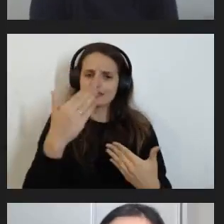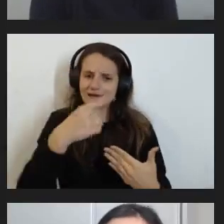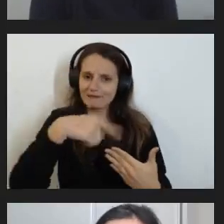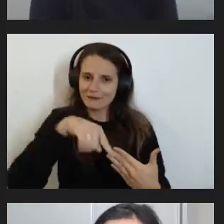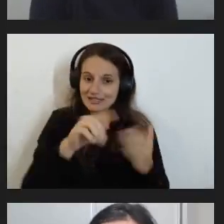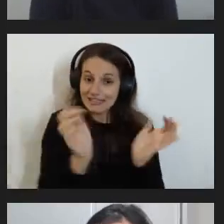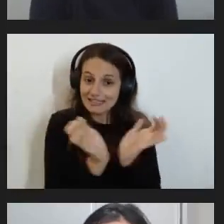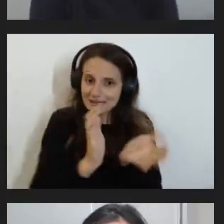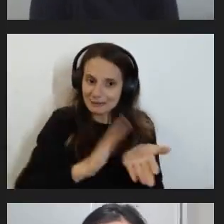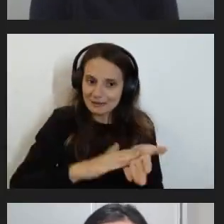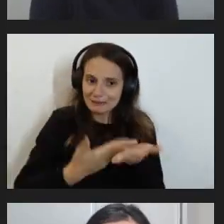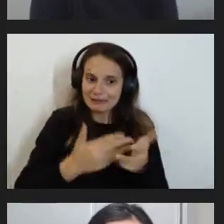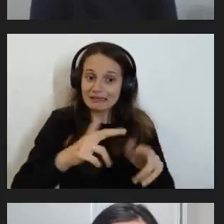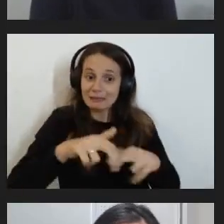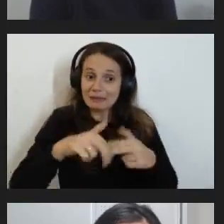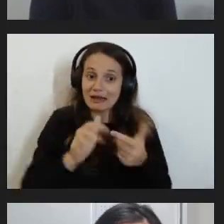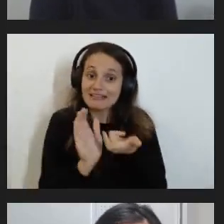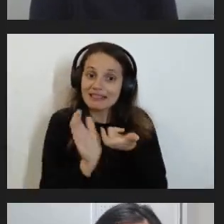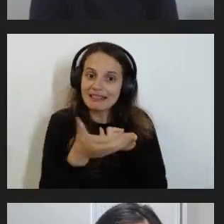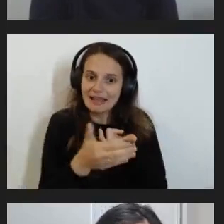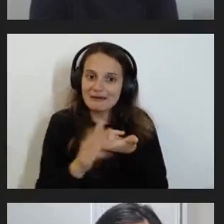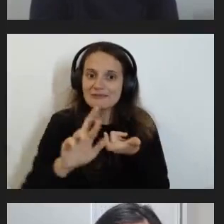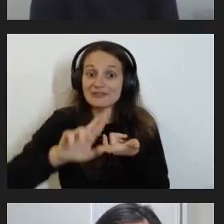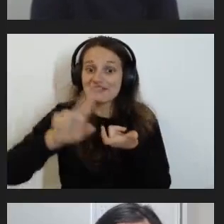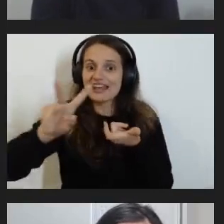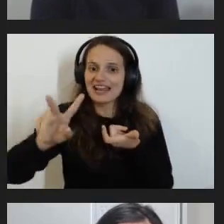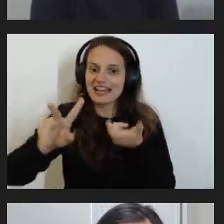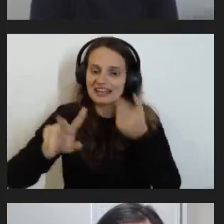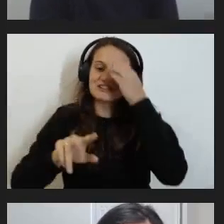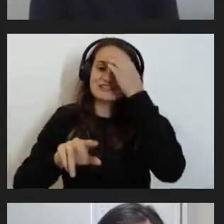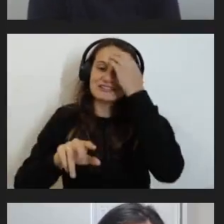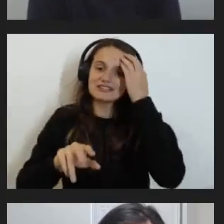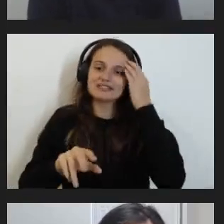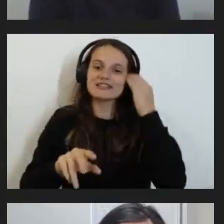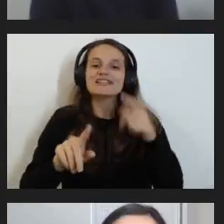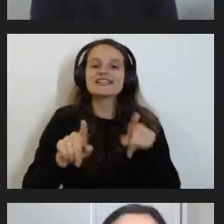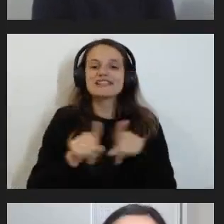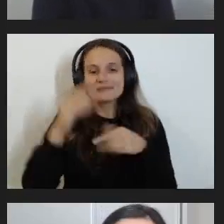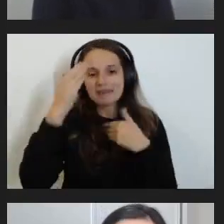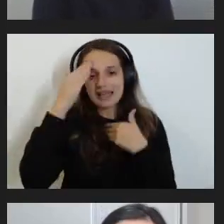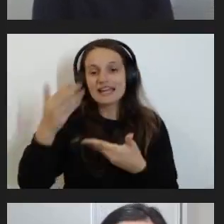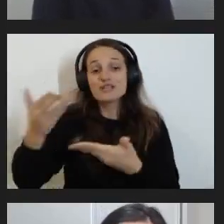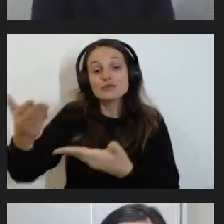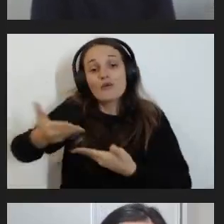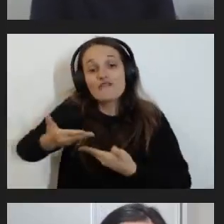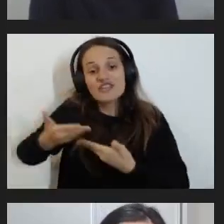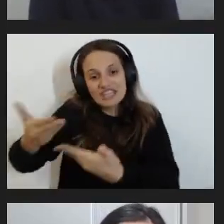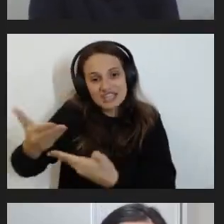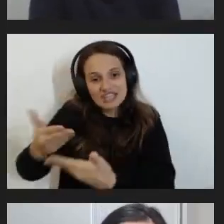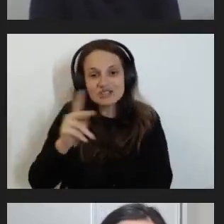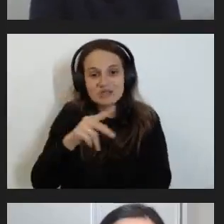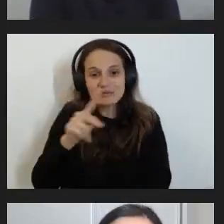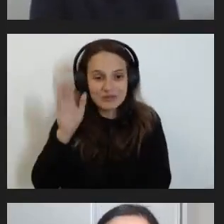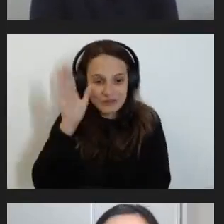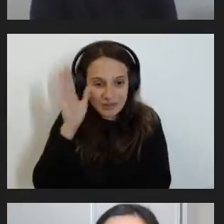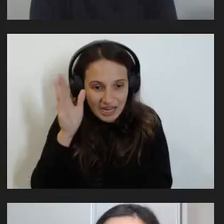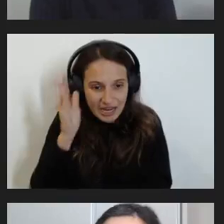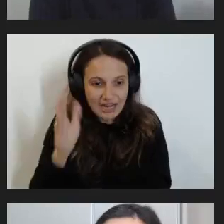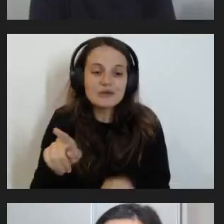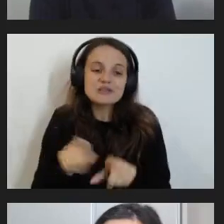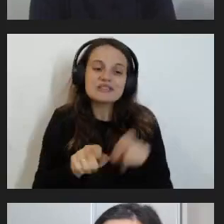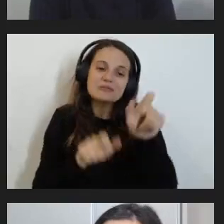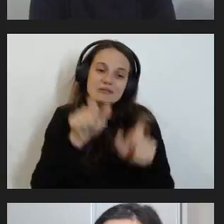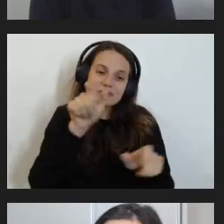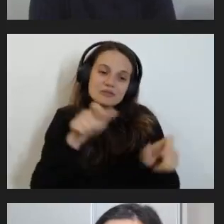termos diferentes, né? E pelo convite, o professor Carlos, e quem esteve com a gente hoje assistindo,